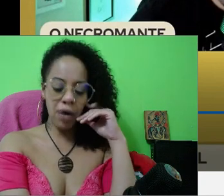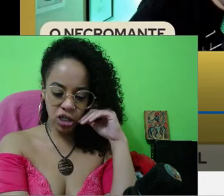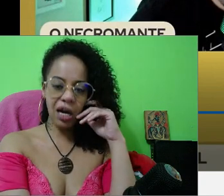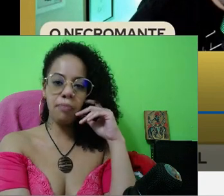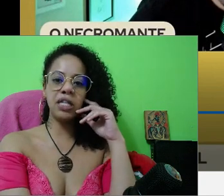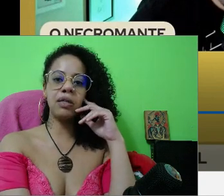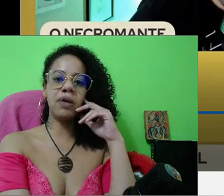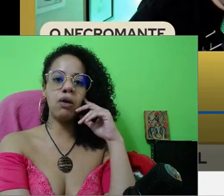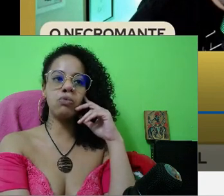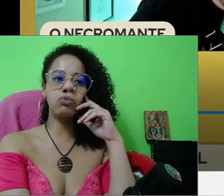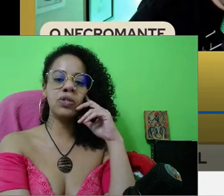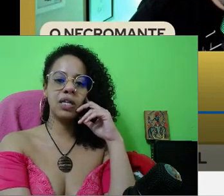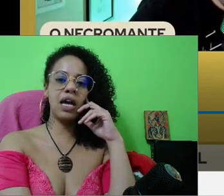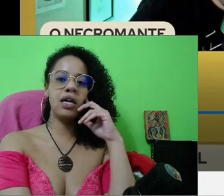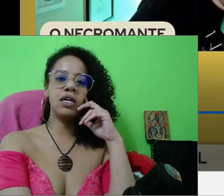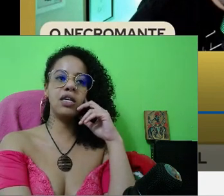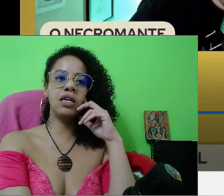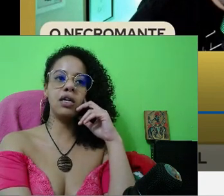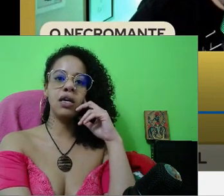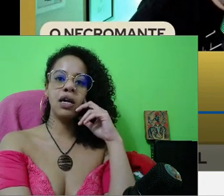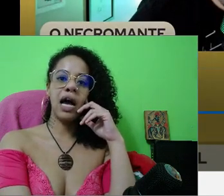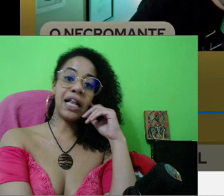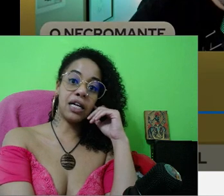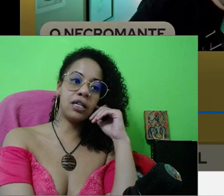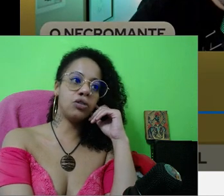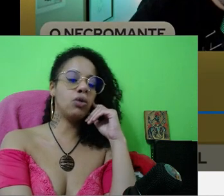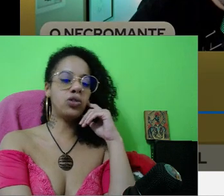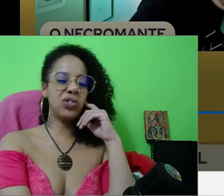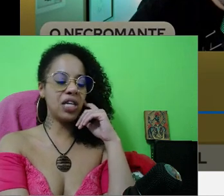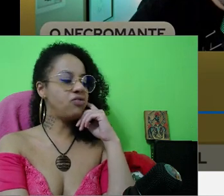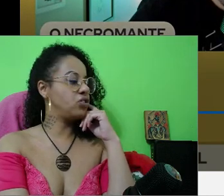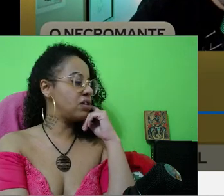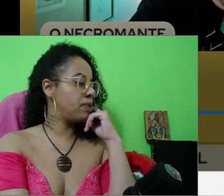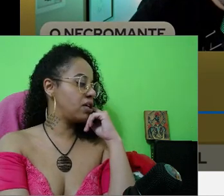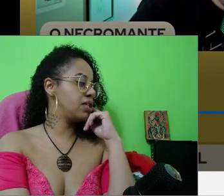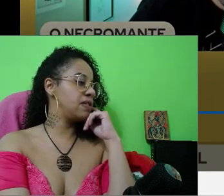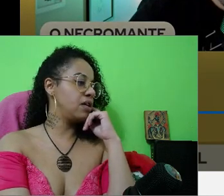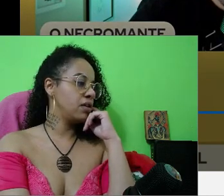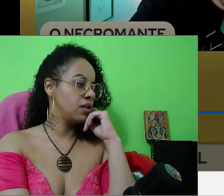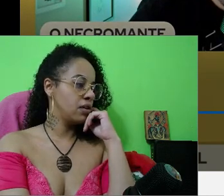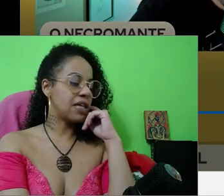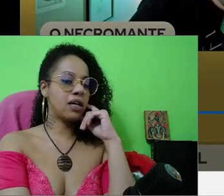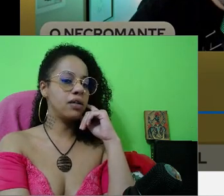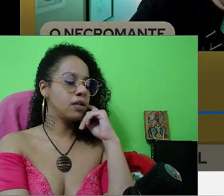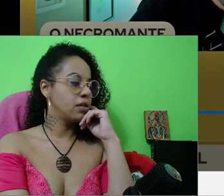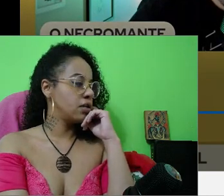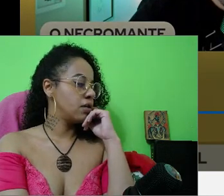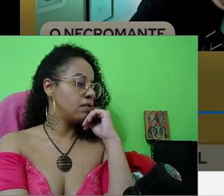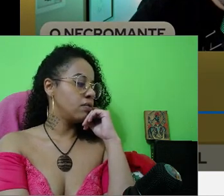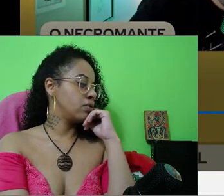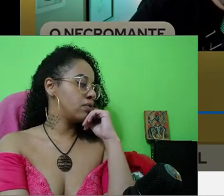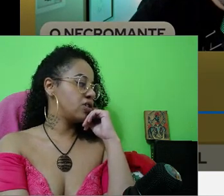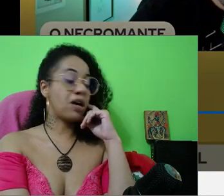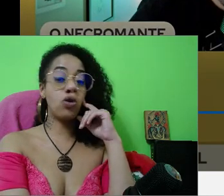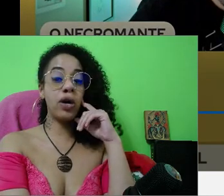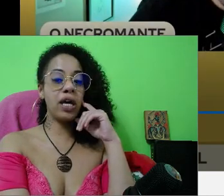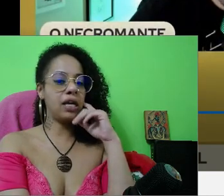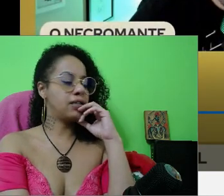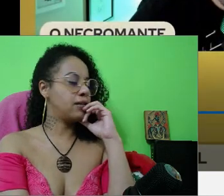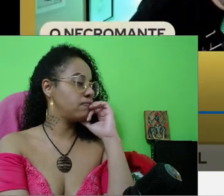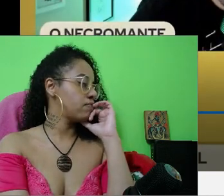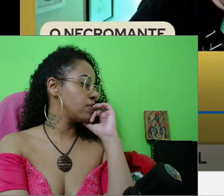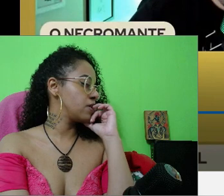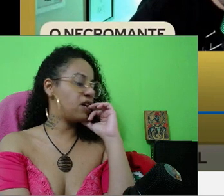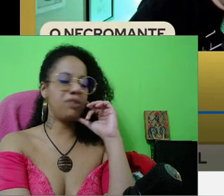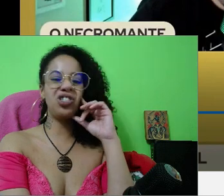fica abaixando a cabeça para uns né e atacando outros é difícil também crescer sabe chama